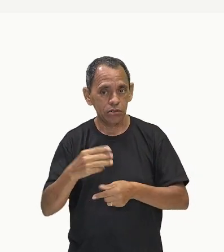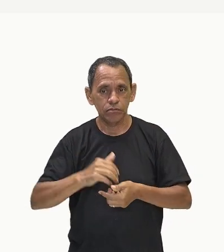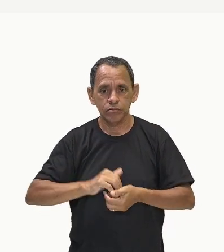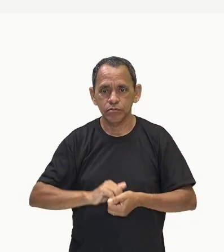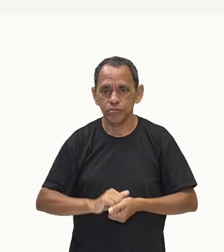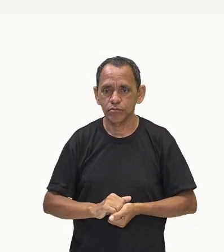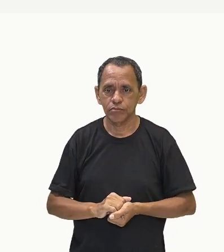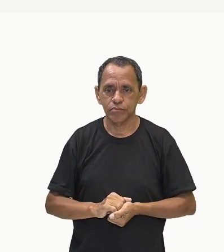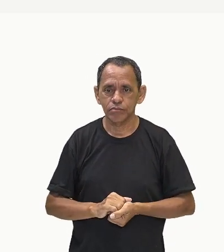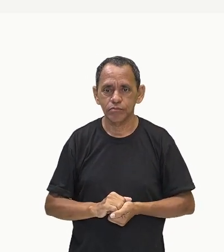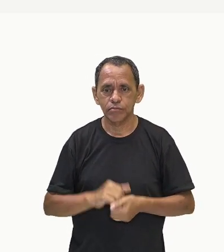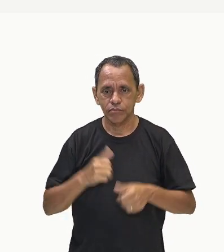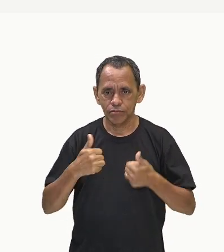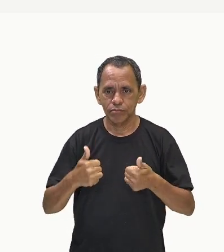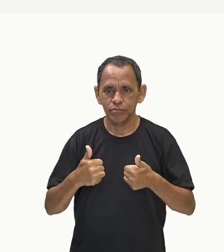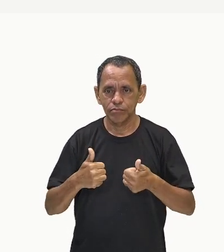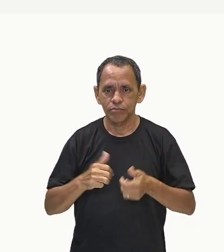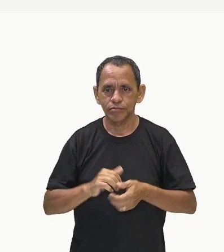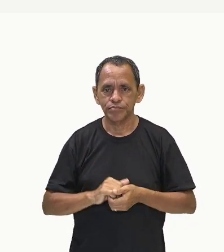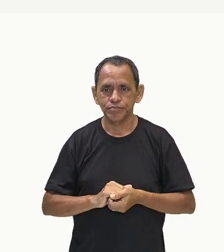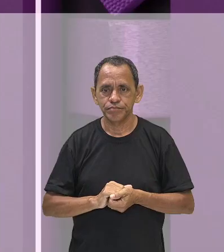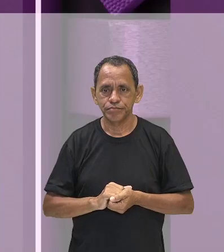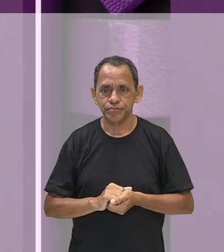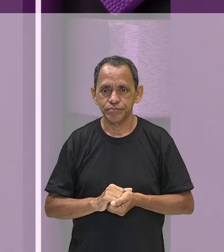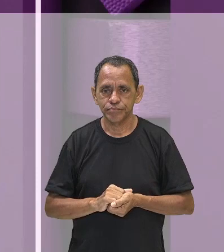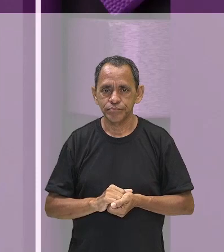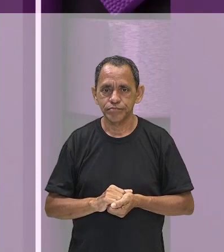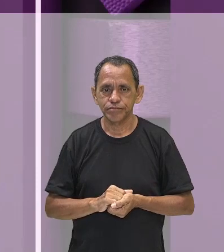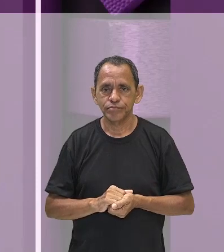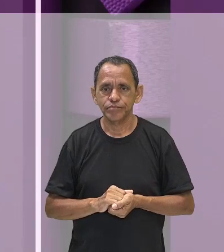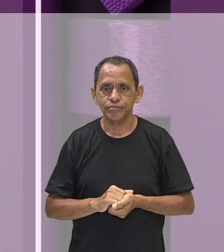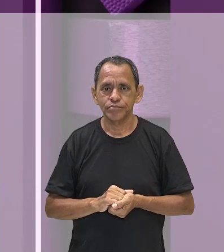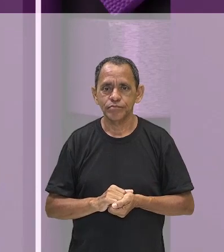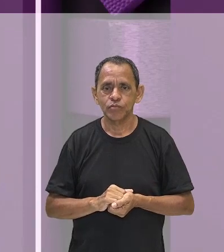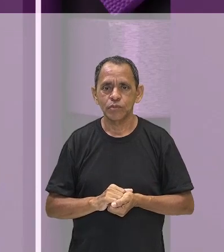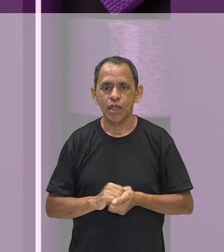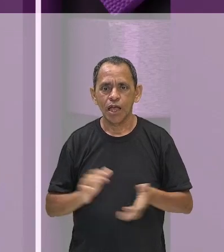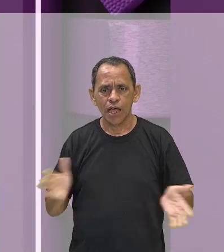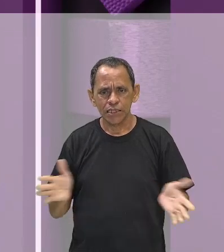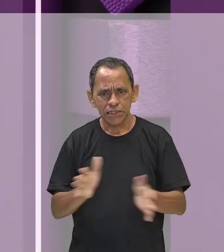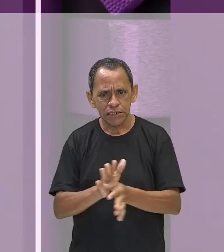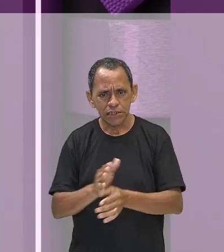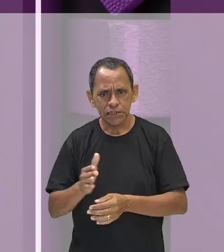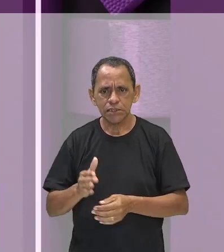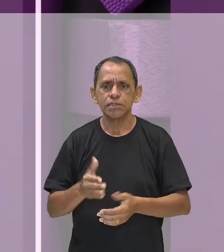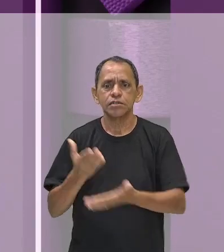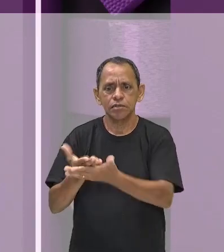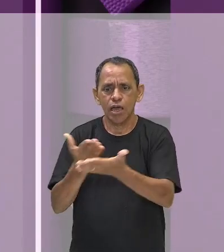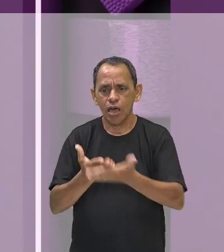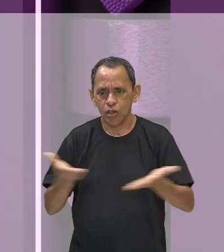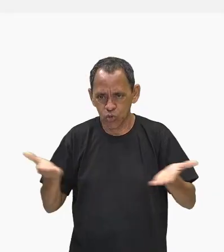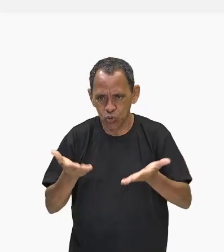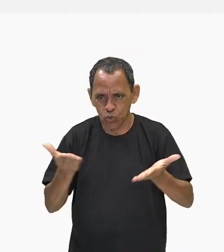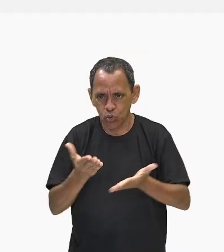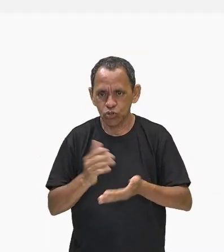Muito bem. Com isso aí, concluímos a nossa aula de hoje.